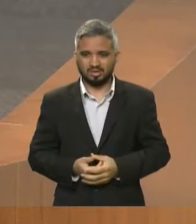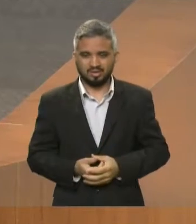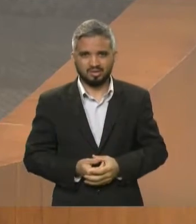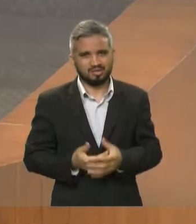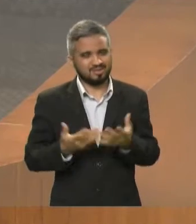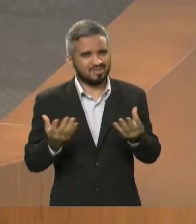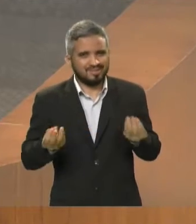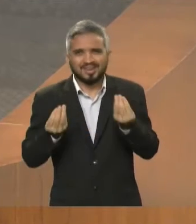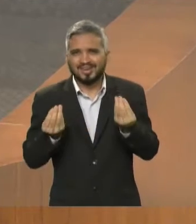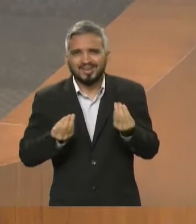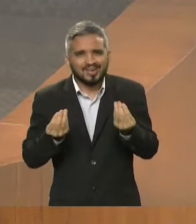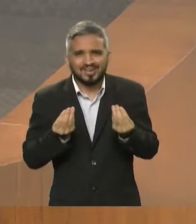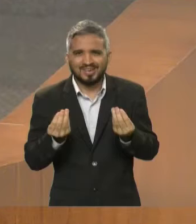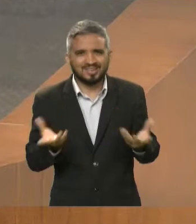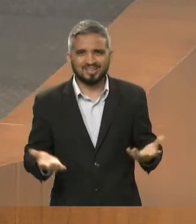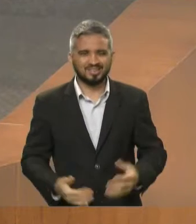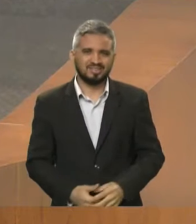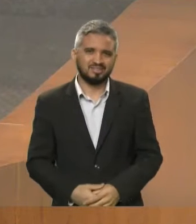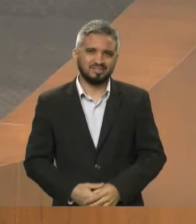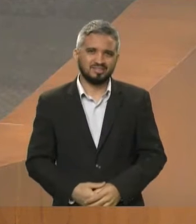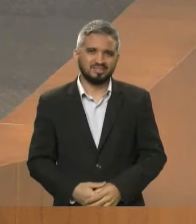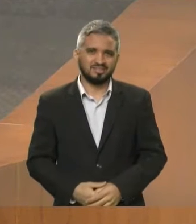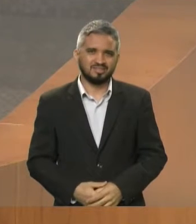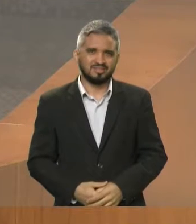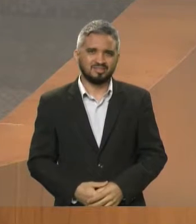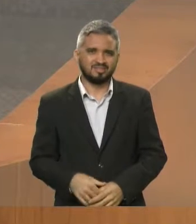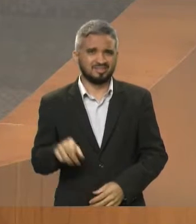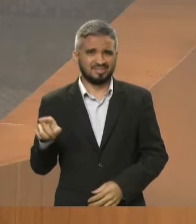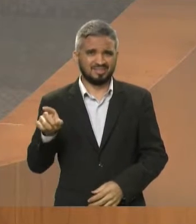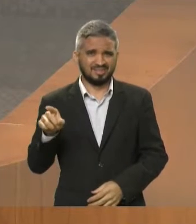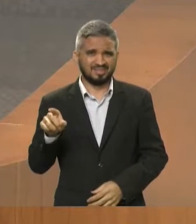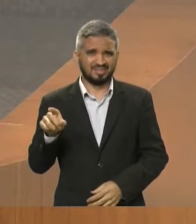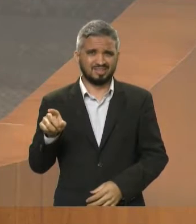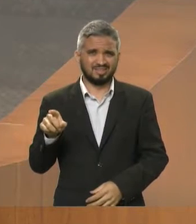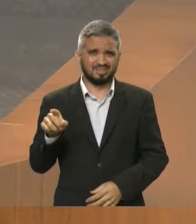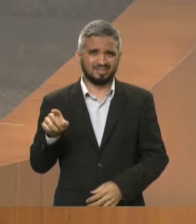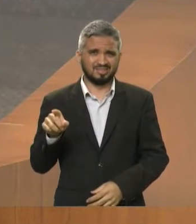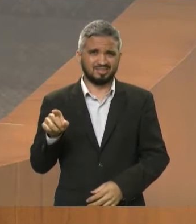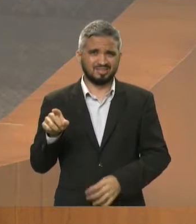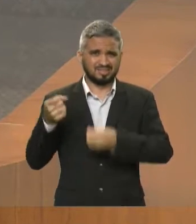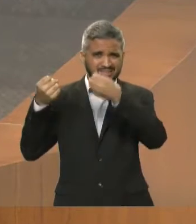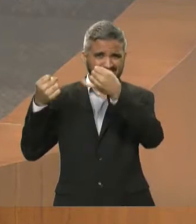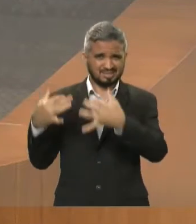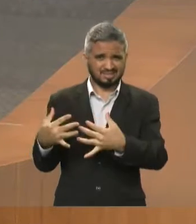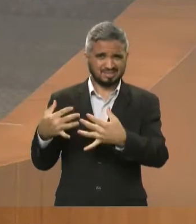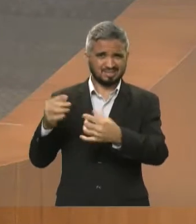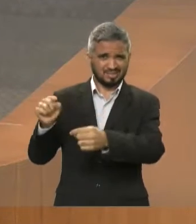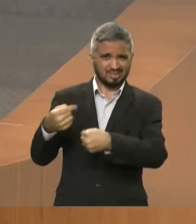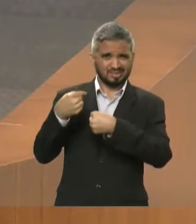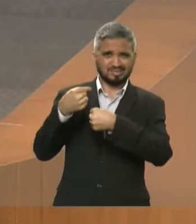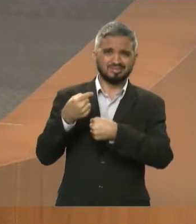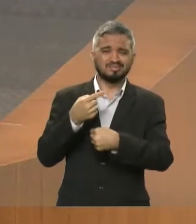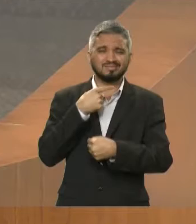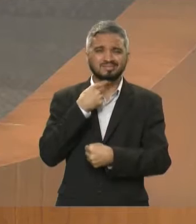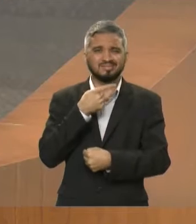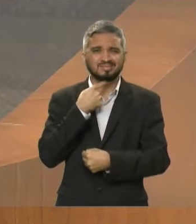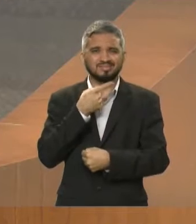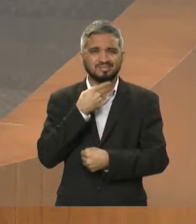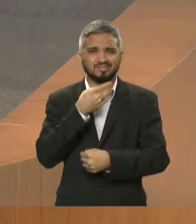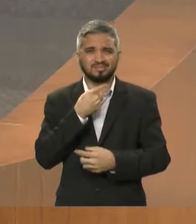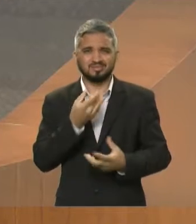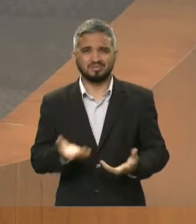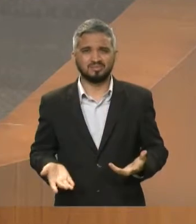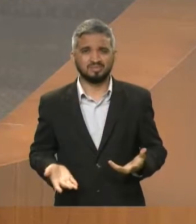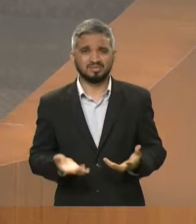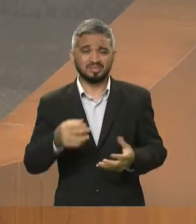Senhoras e senhores, nem argumento tem. Nem argumento tem. Aqui é a Assembleia